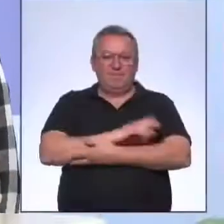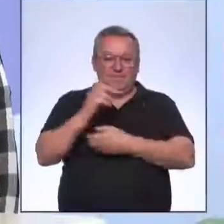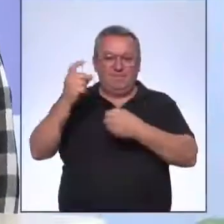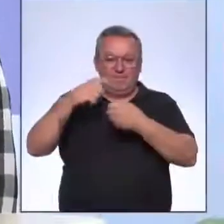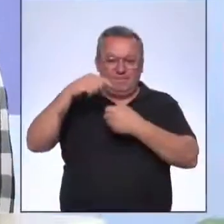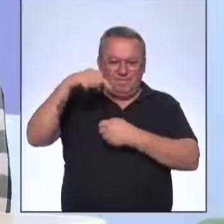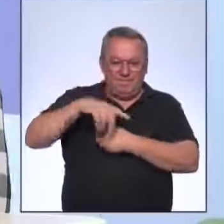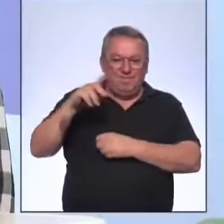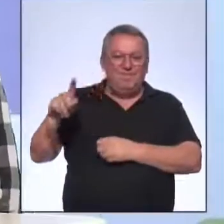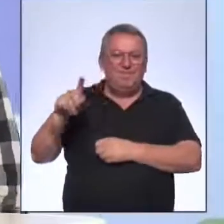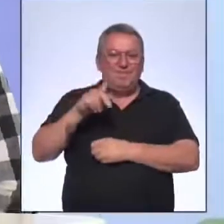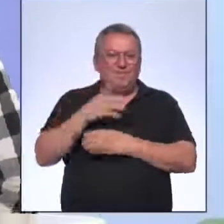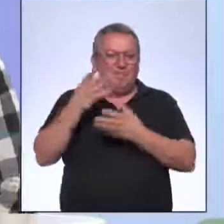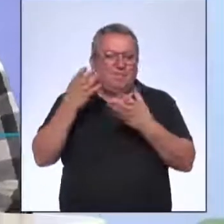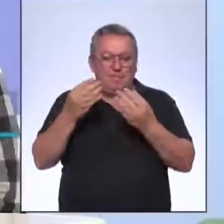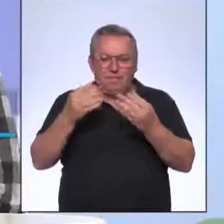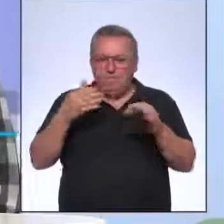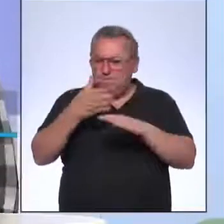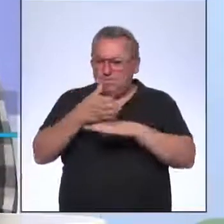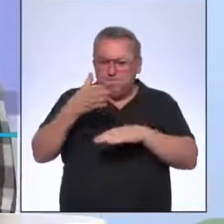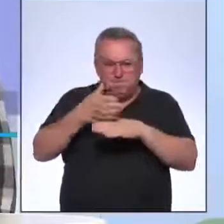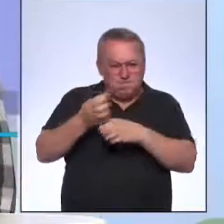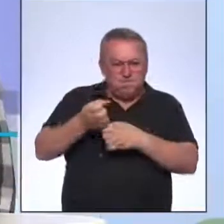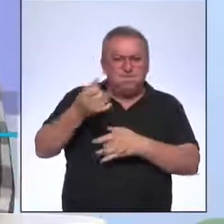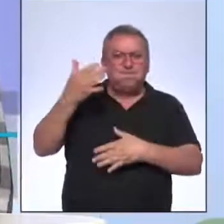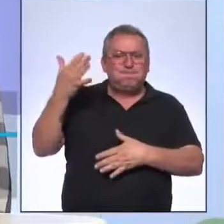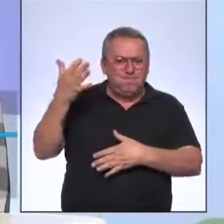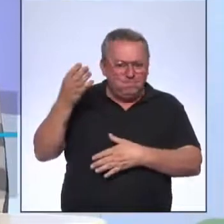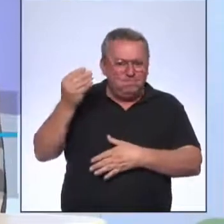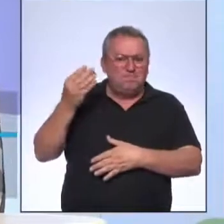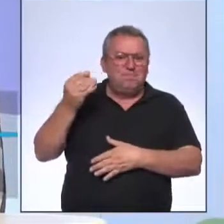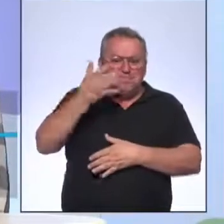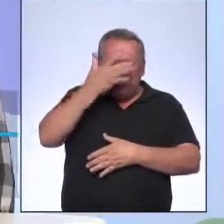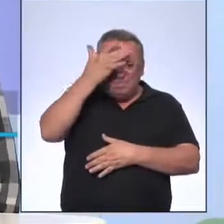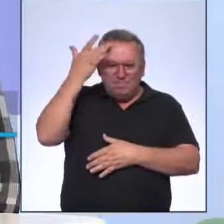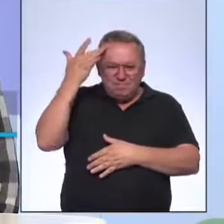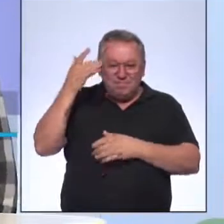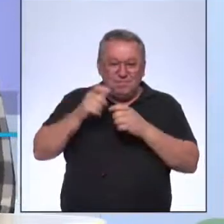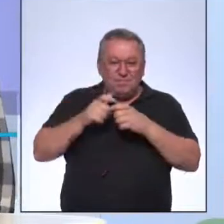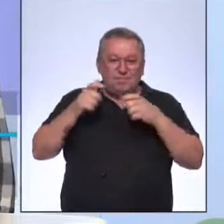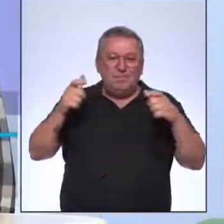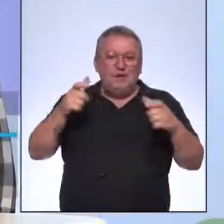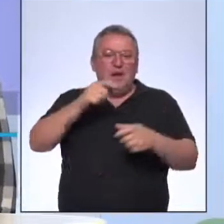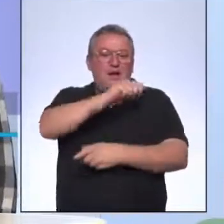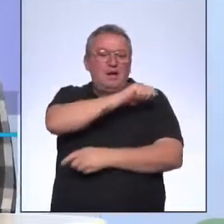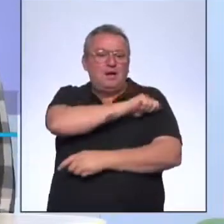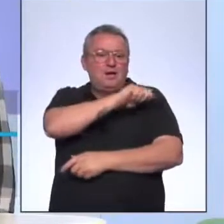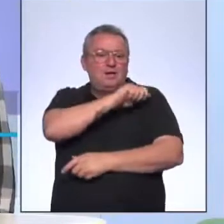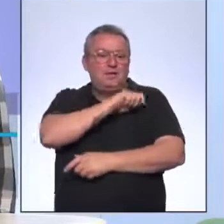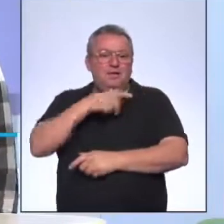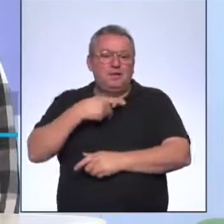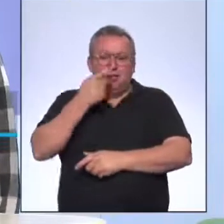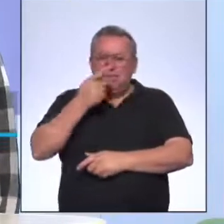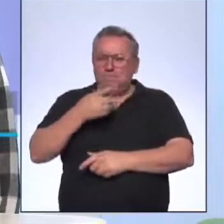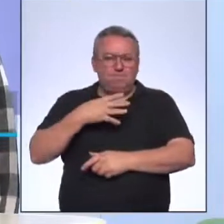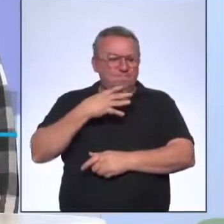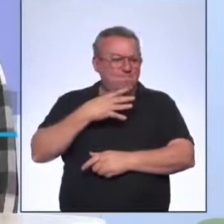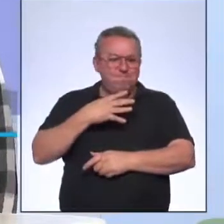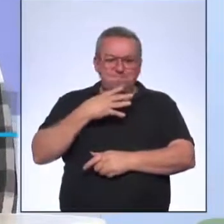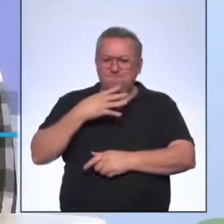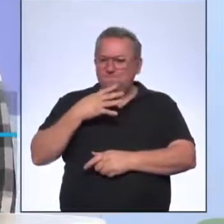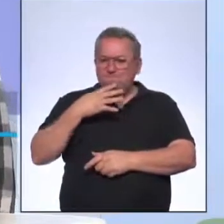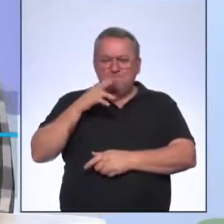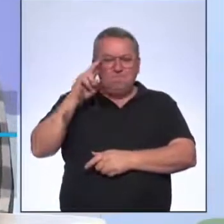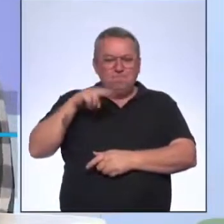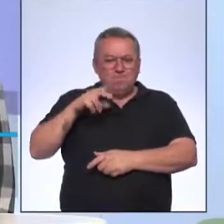Voltando aqui, professora, bastante interação pelo chat, né? Mas, assim, a maioria dos alunos, né, citam que não conhecem ou